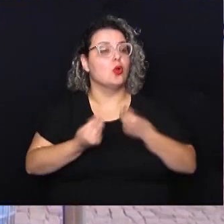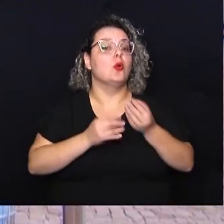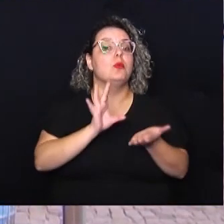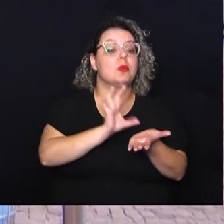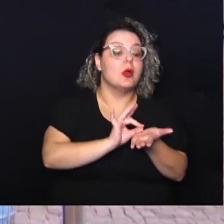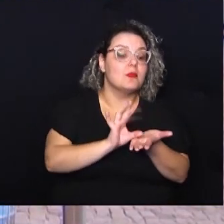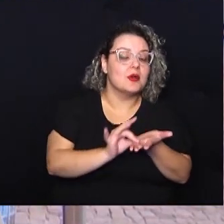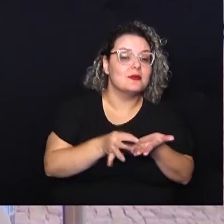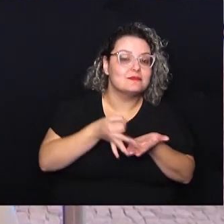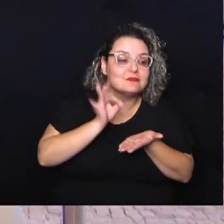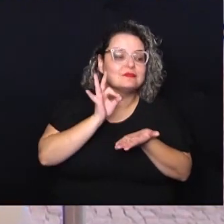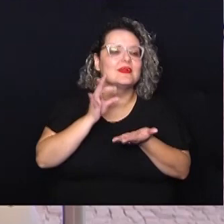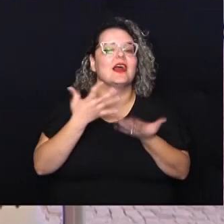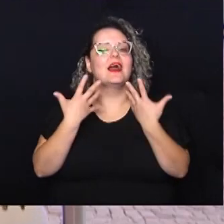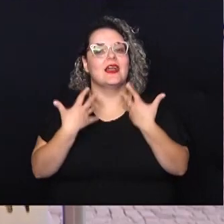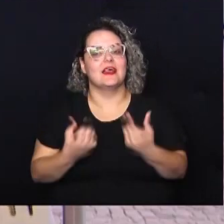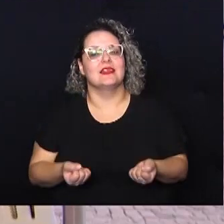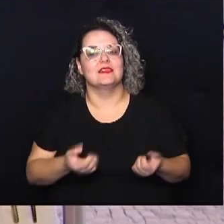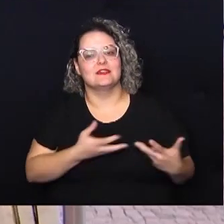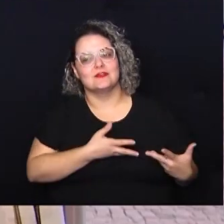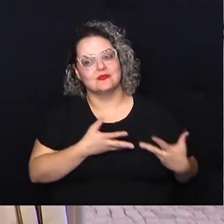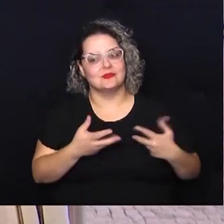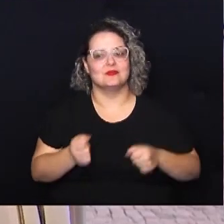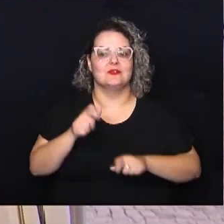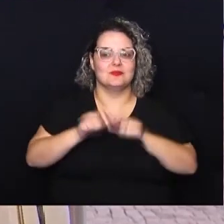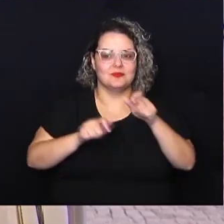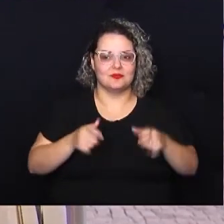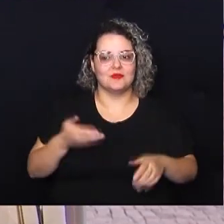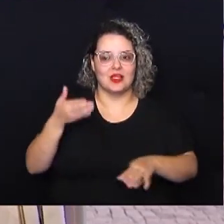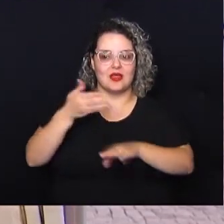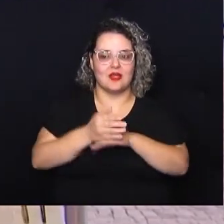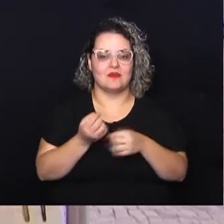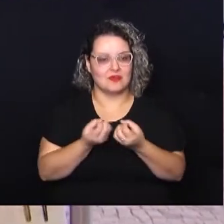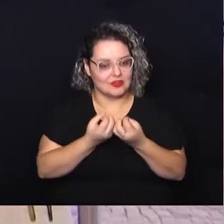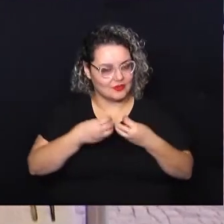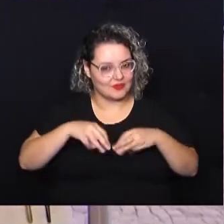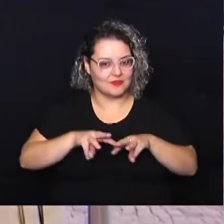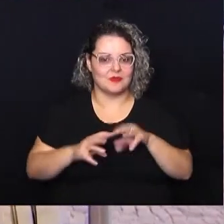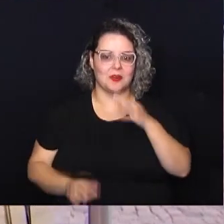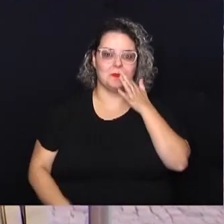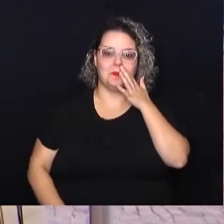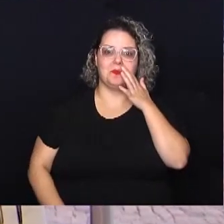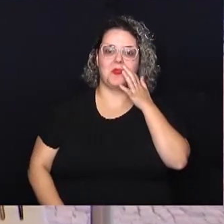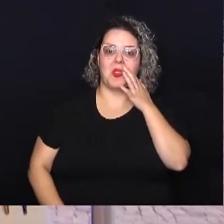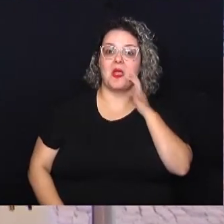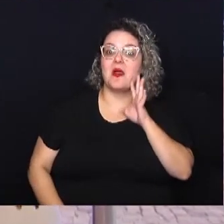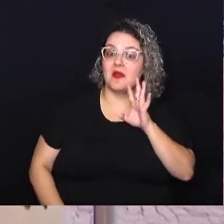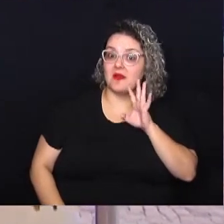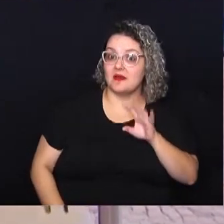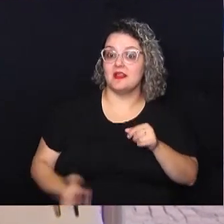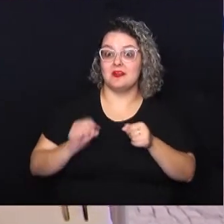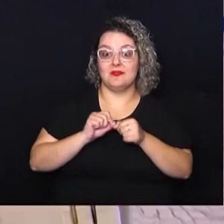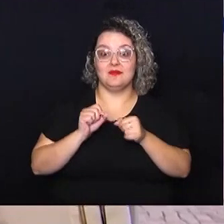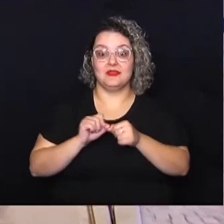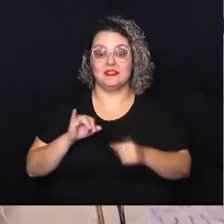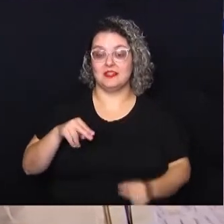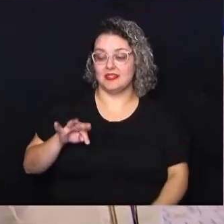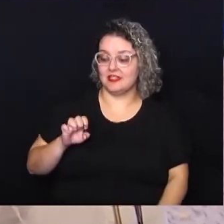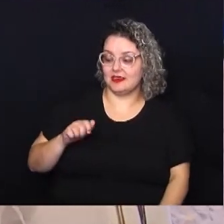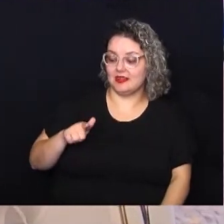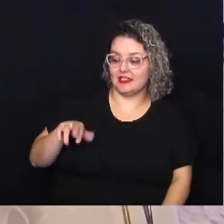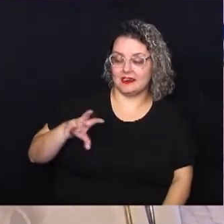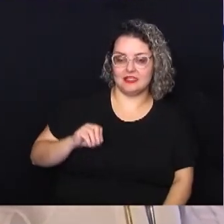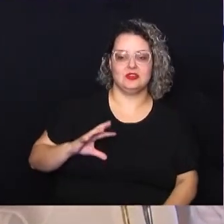da manhã aqui para receber os convidados, o pessoal que vai participar do workshop? Bacana, olha, fizemos a integração de todo o